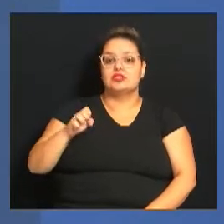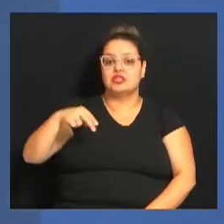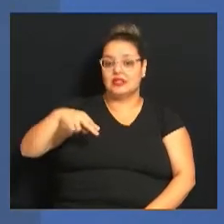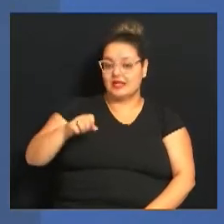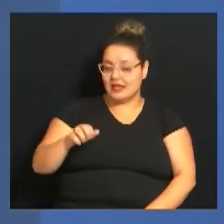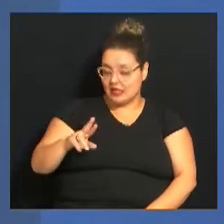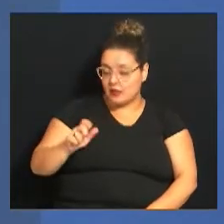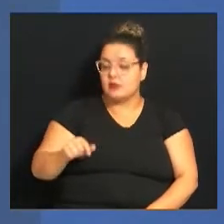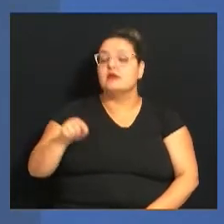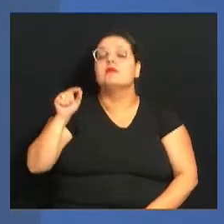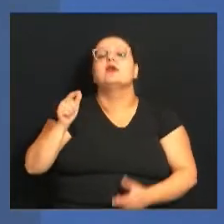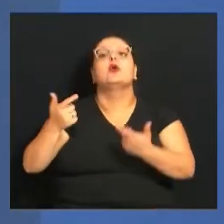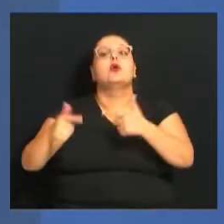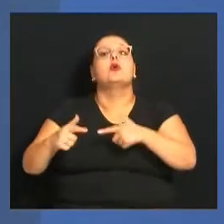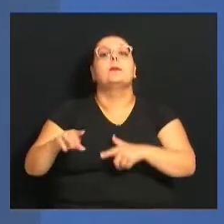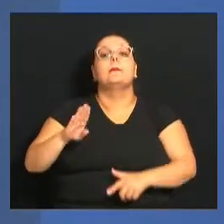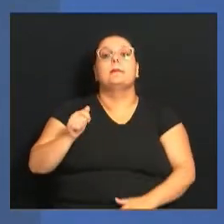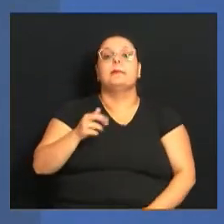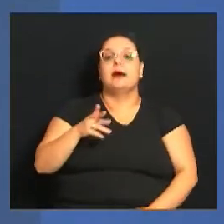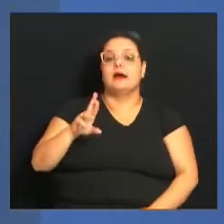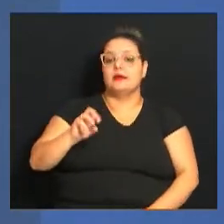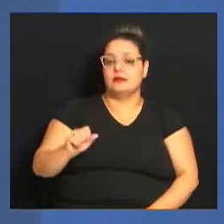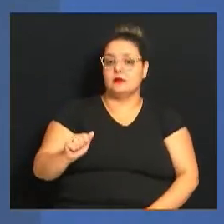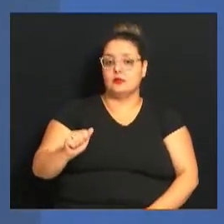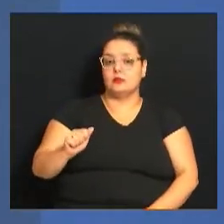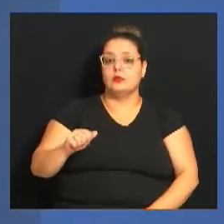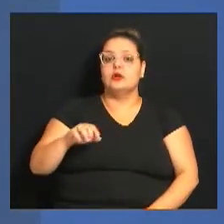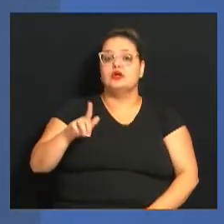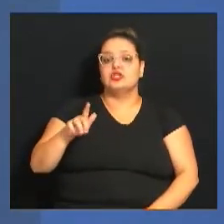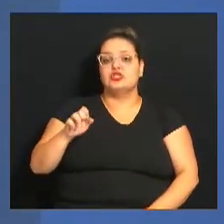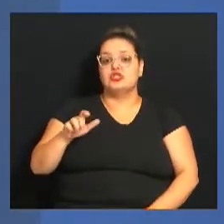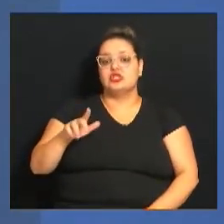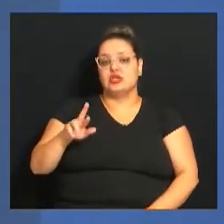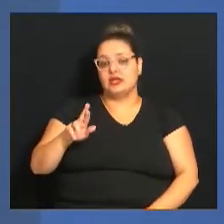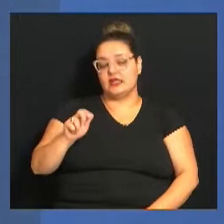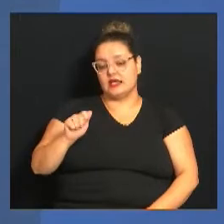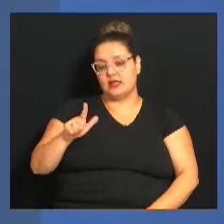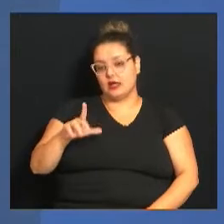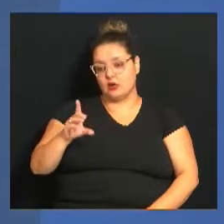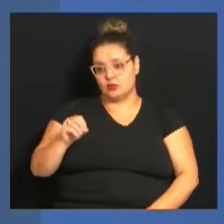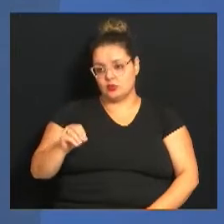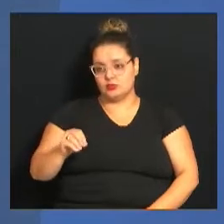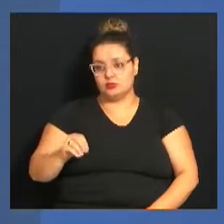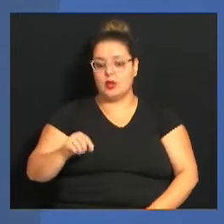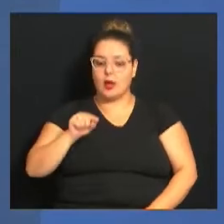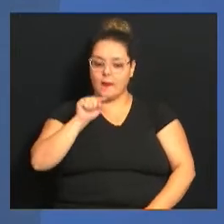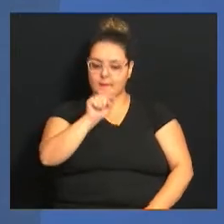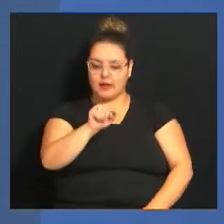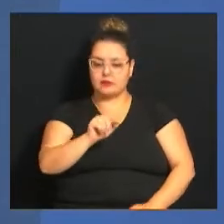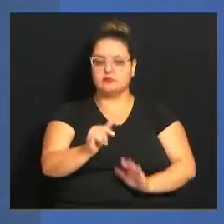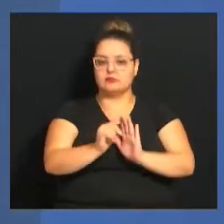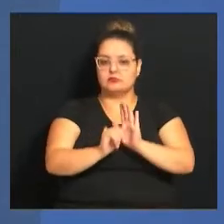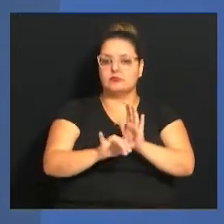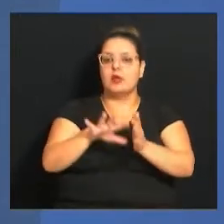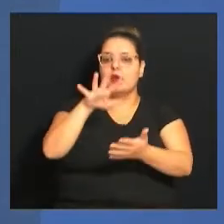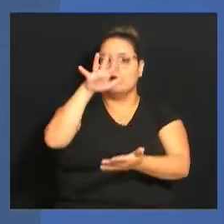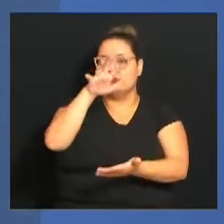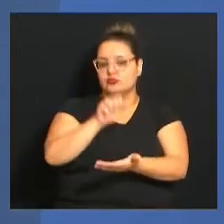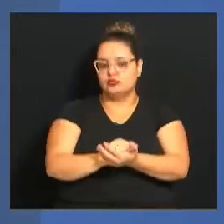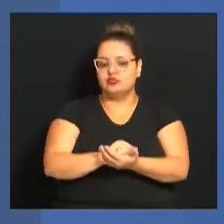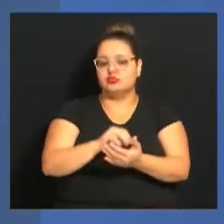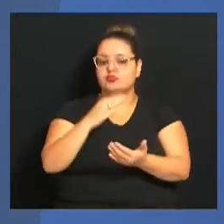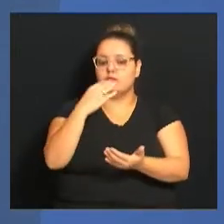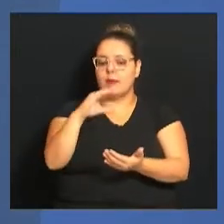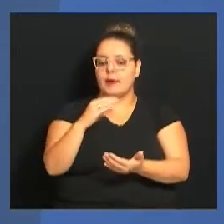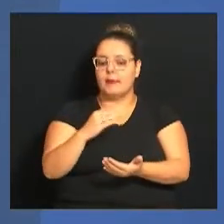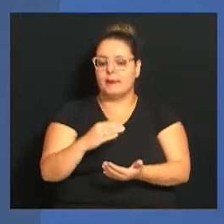quando você entra lá no link que dá diretamente para o edital, as pessoas vão ter que preencher um formulário,